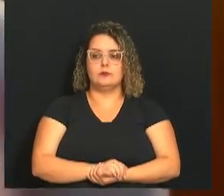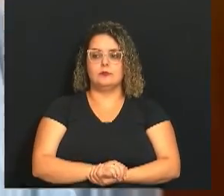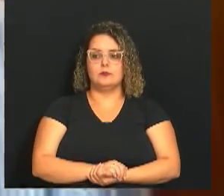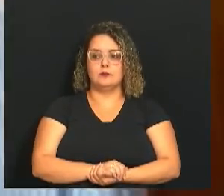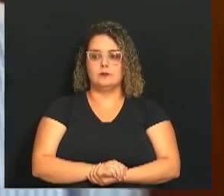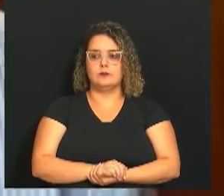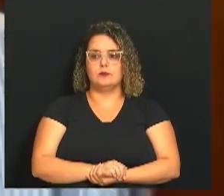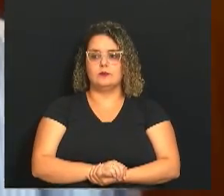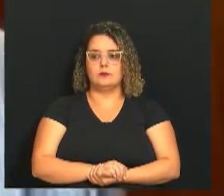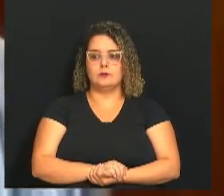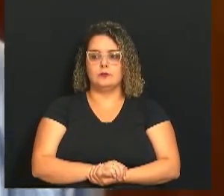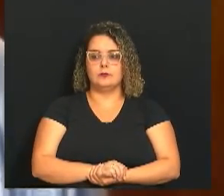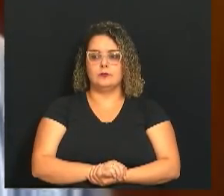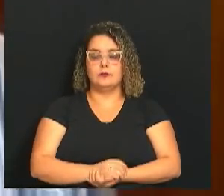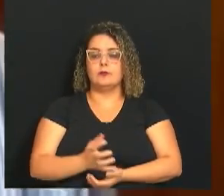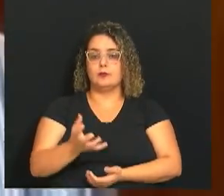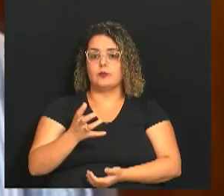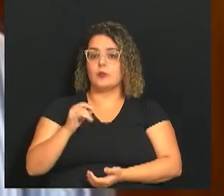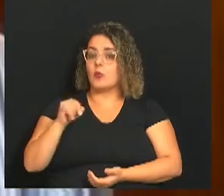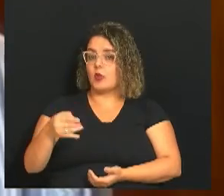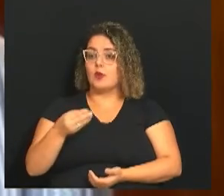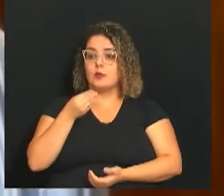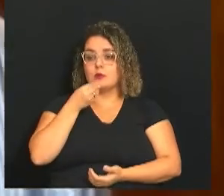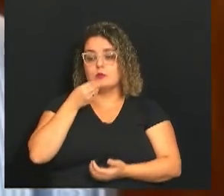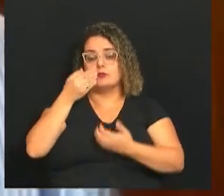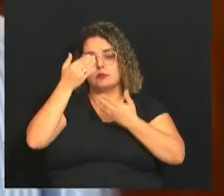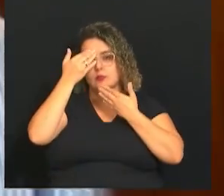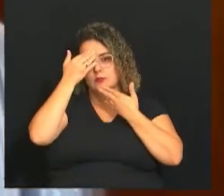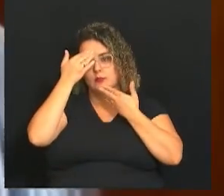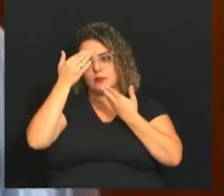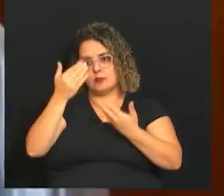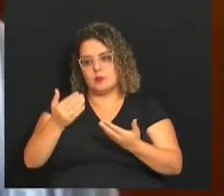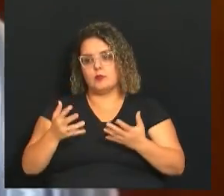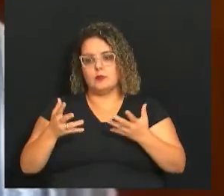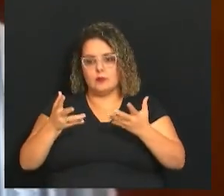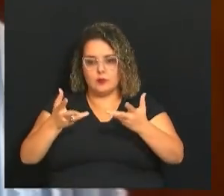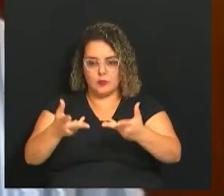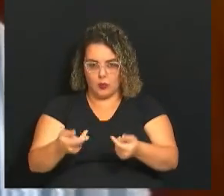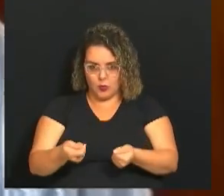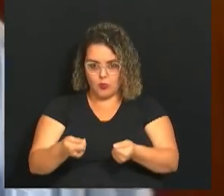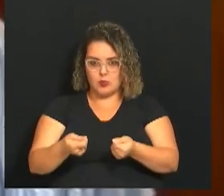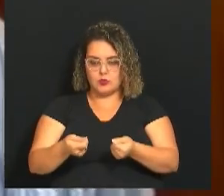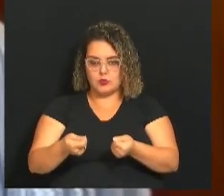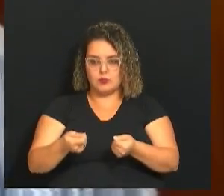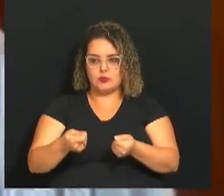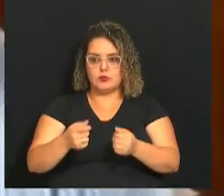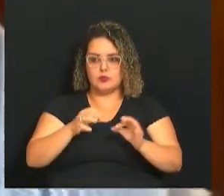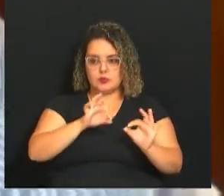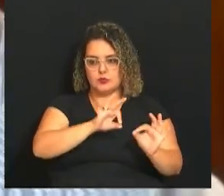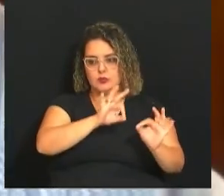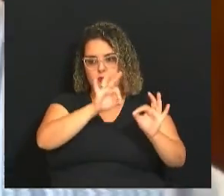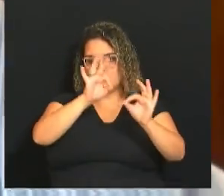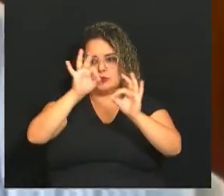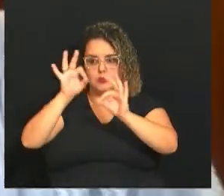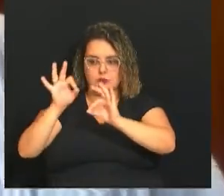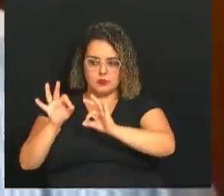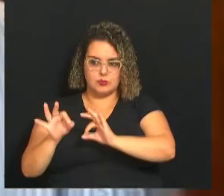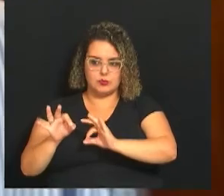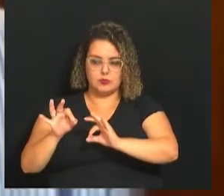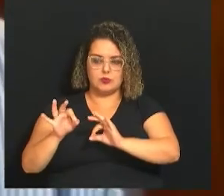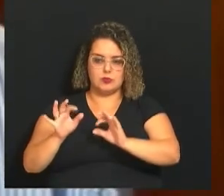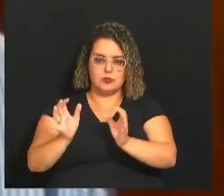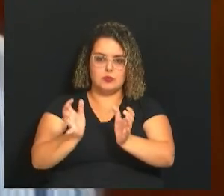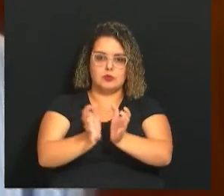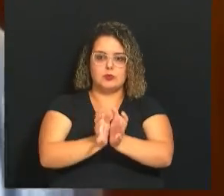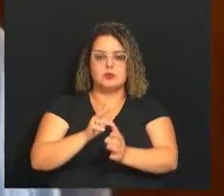quero aproveitar aqui e agradecer a todos que nos acompanharam na Comissão de